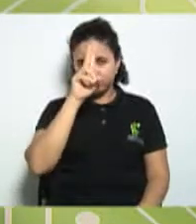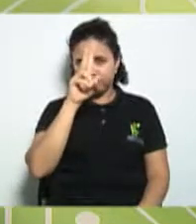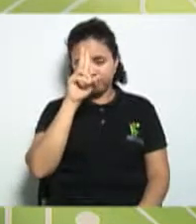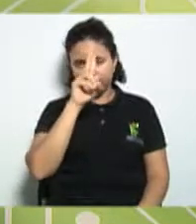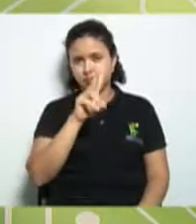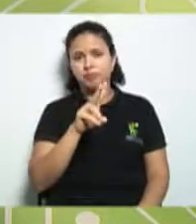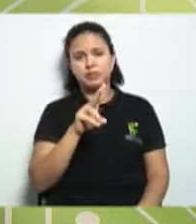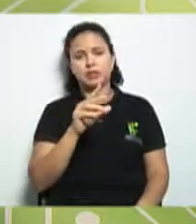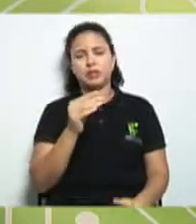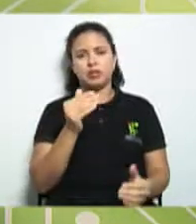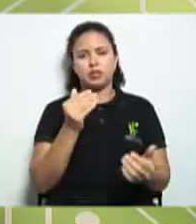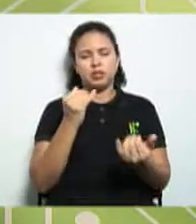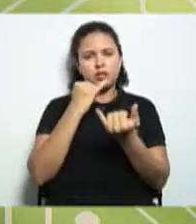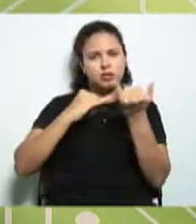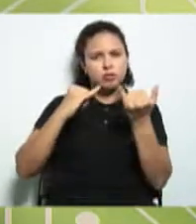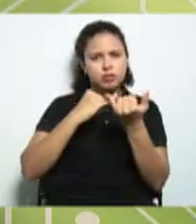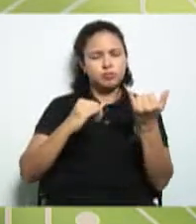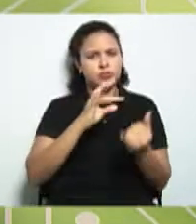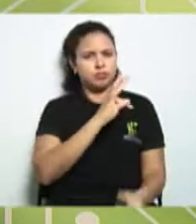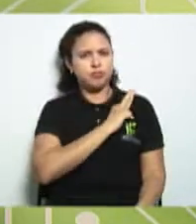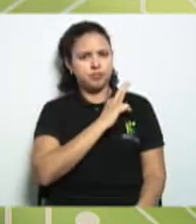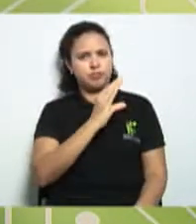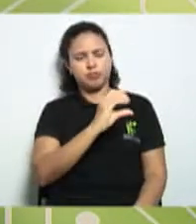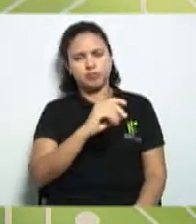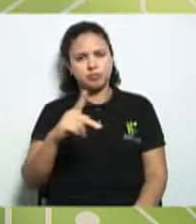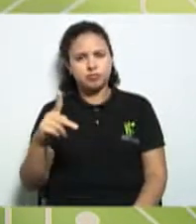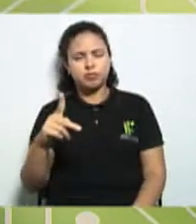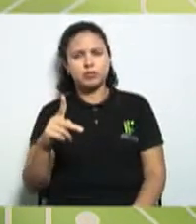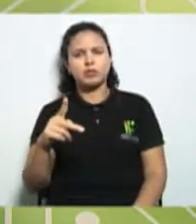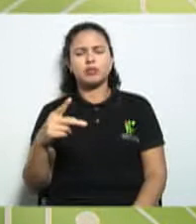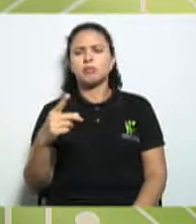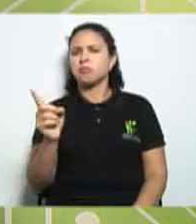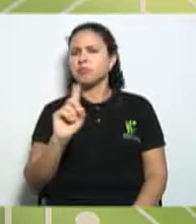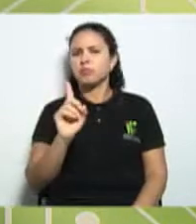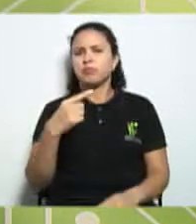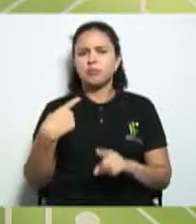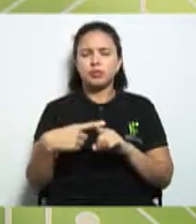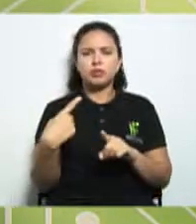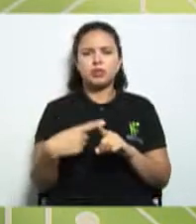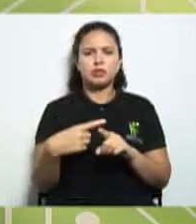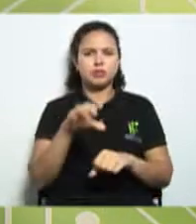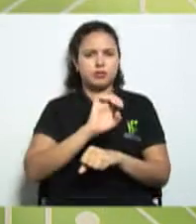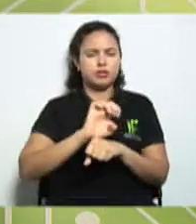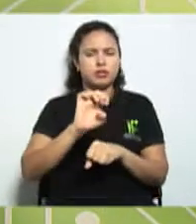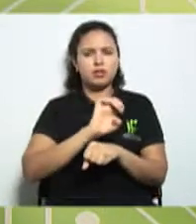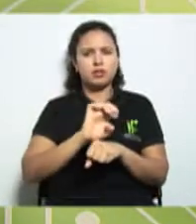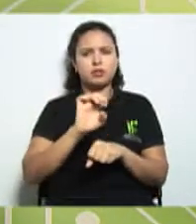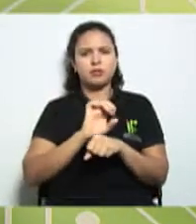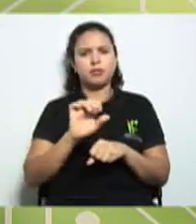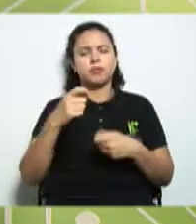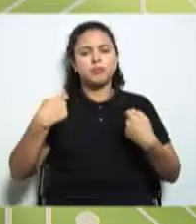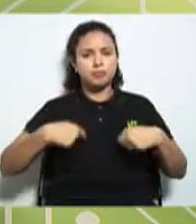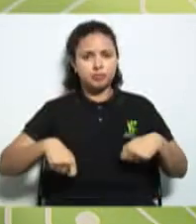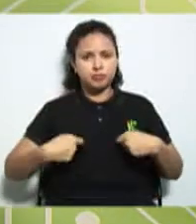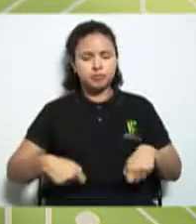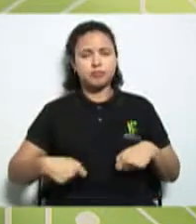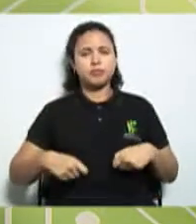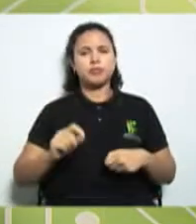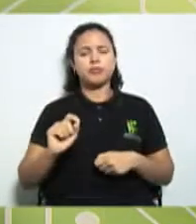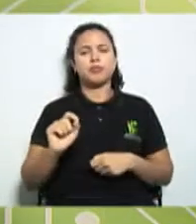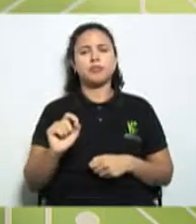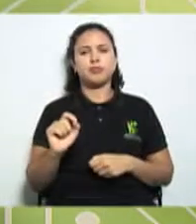equiparada ao técnico em cooperativismo. Por quê? Porque para o estágio faz-se